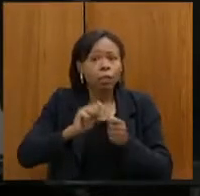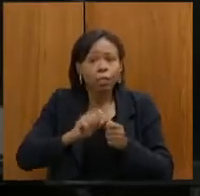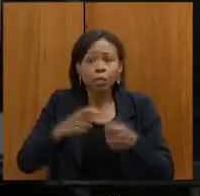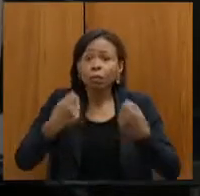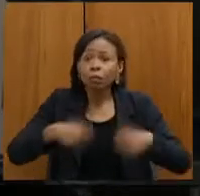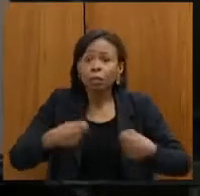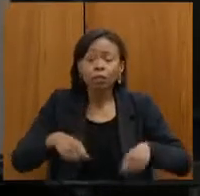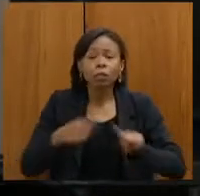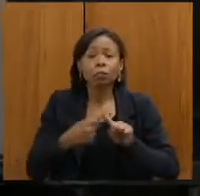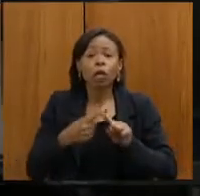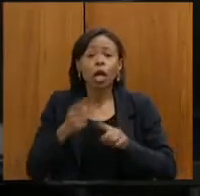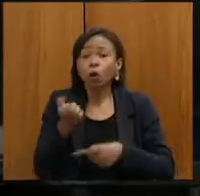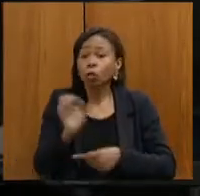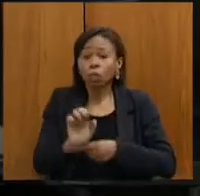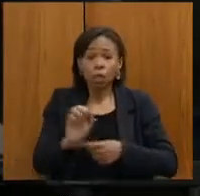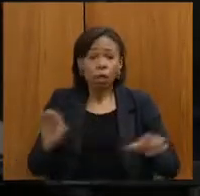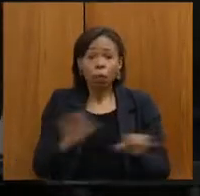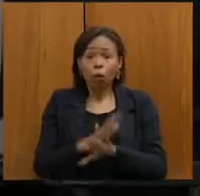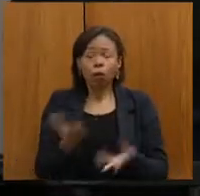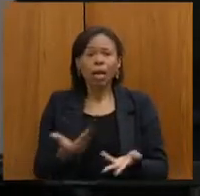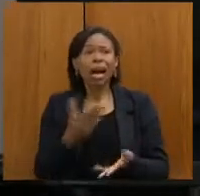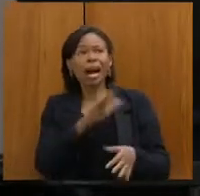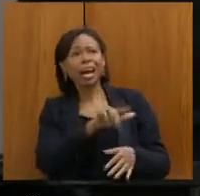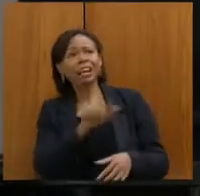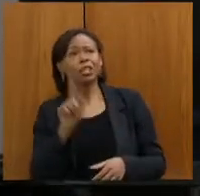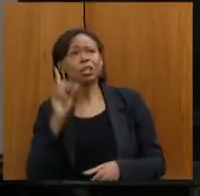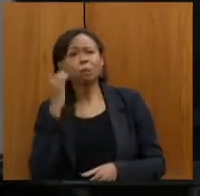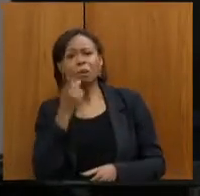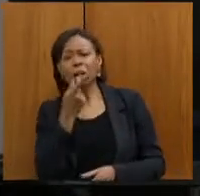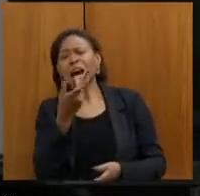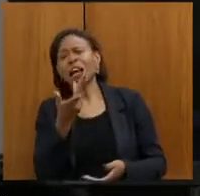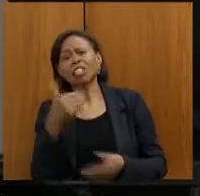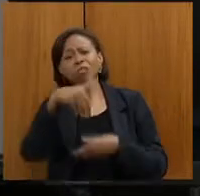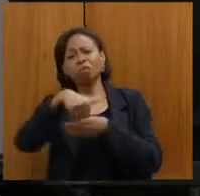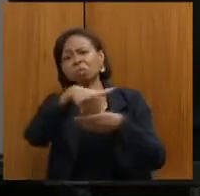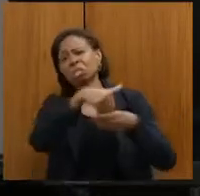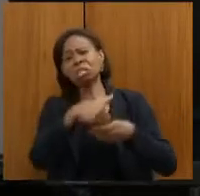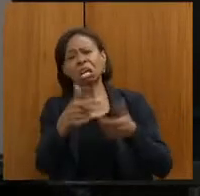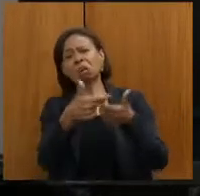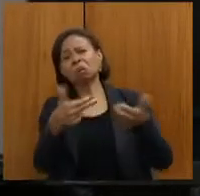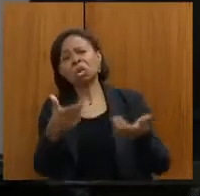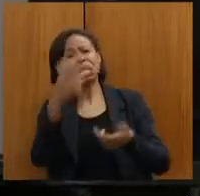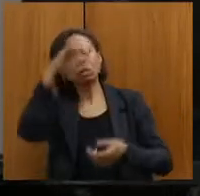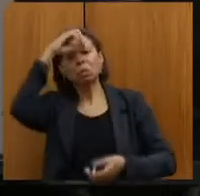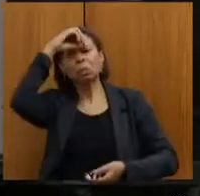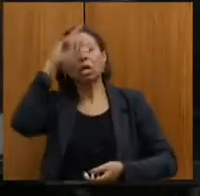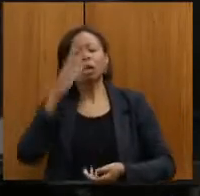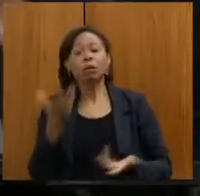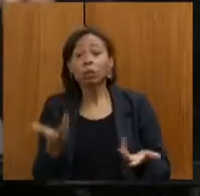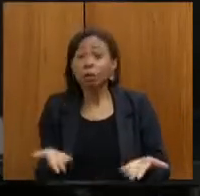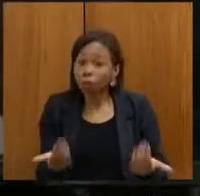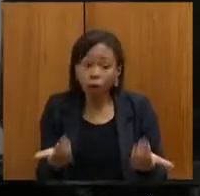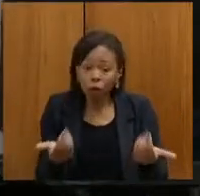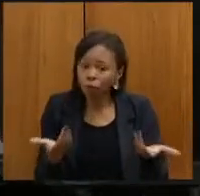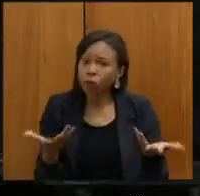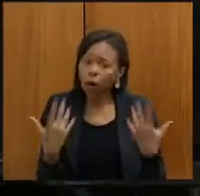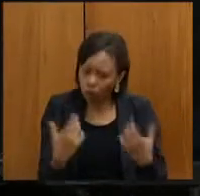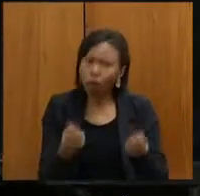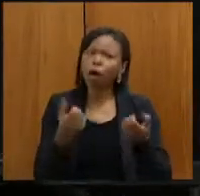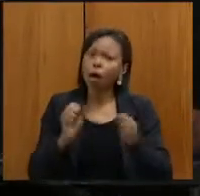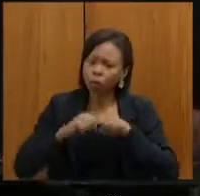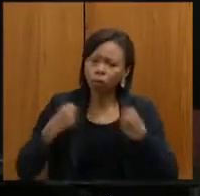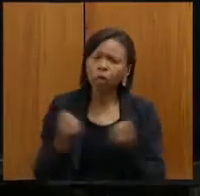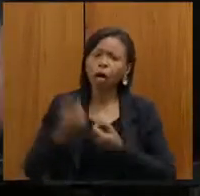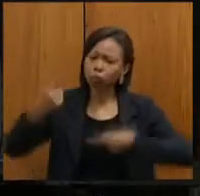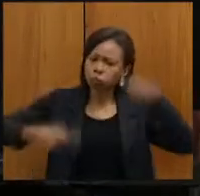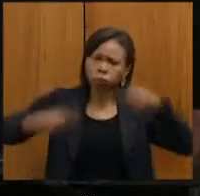Estado está pronto eu vejo alguns deputados falando Ah mas nós vamos botar o que a gente não sabe o que é gente vamos fazer cinco de debate